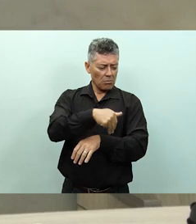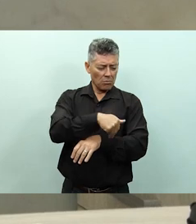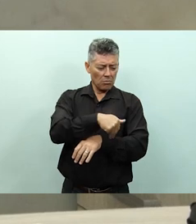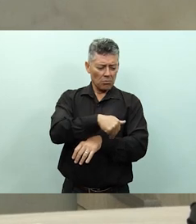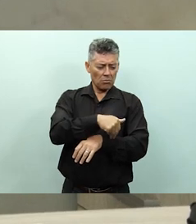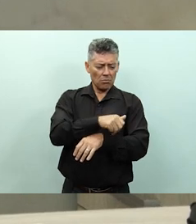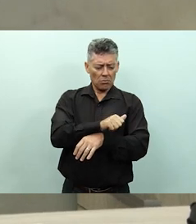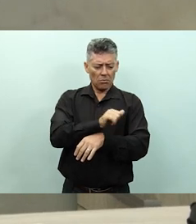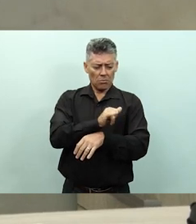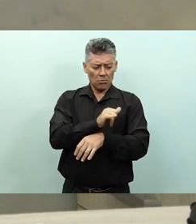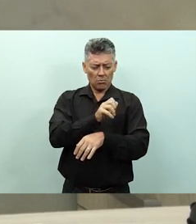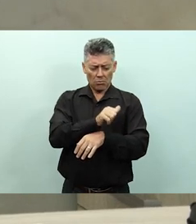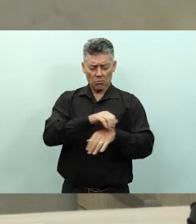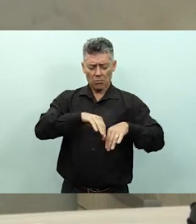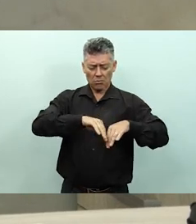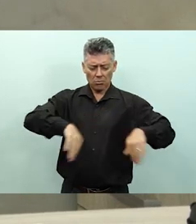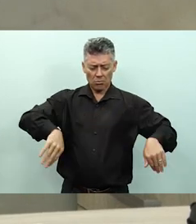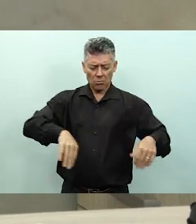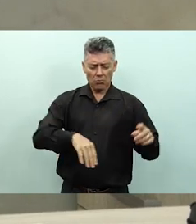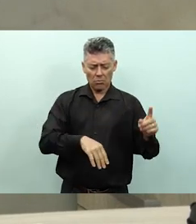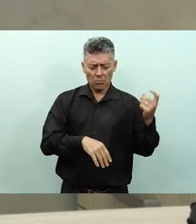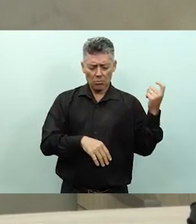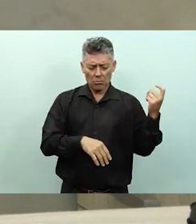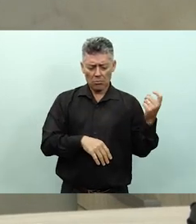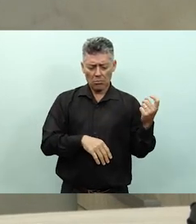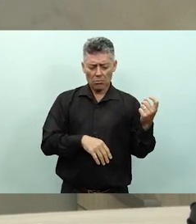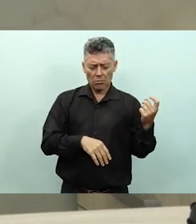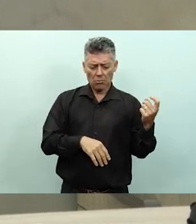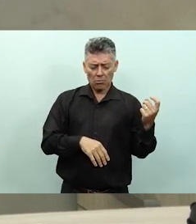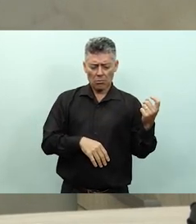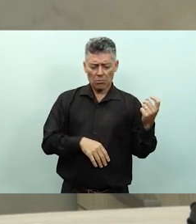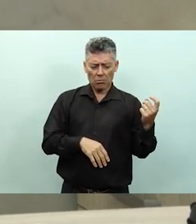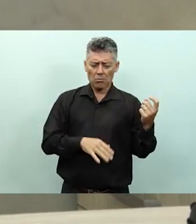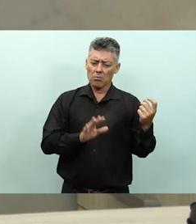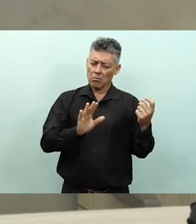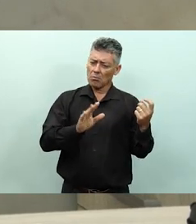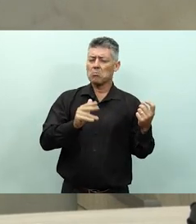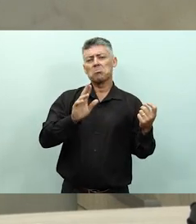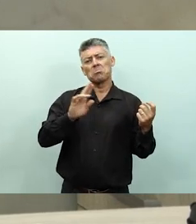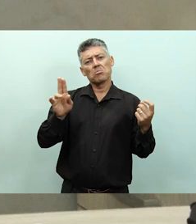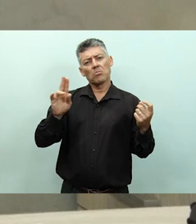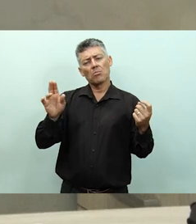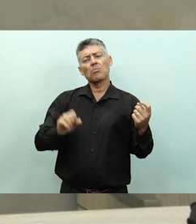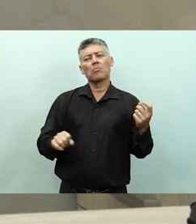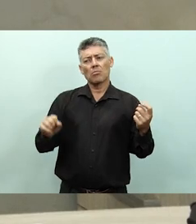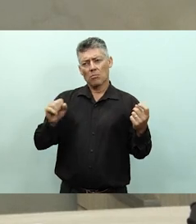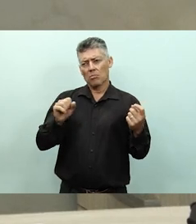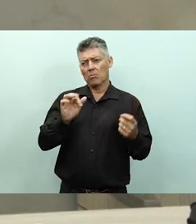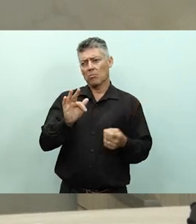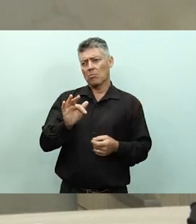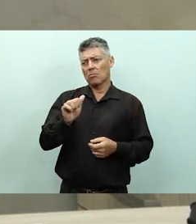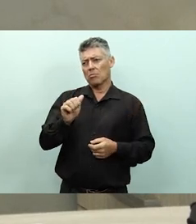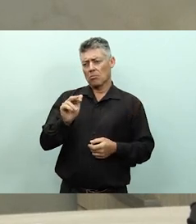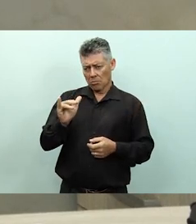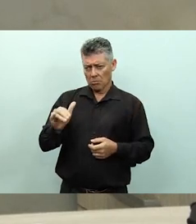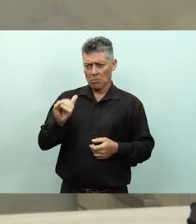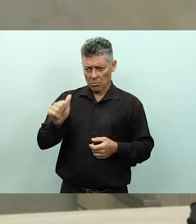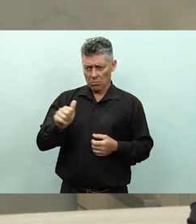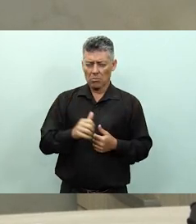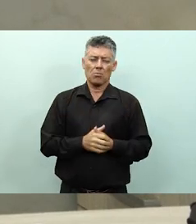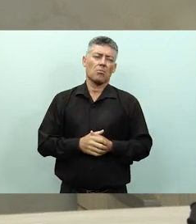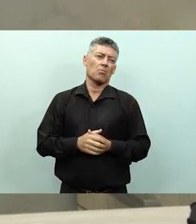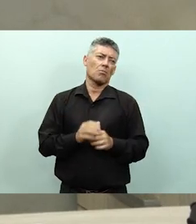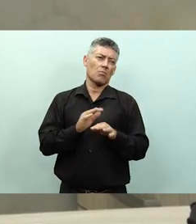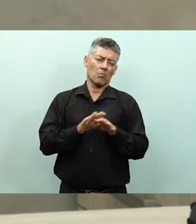Ela fez questão, após se separar do ex-governador Lavoisier, adotar o seu nome de solteira, Vilma de Faria.